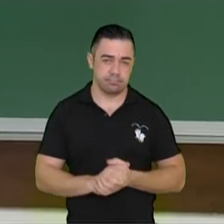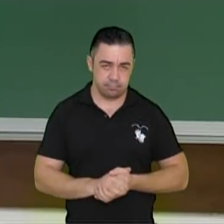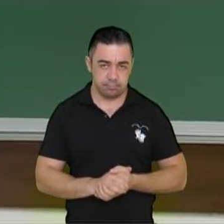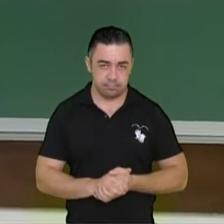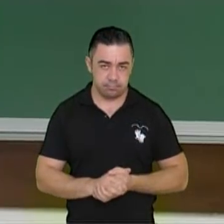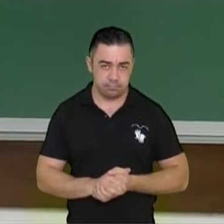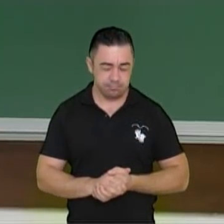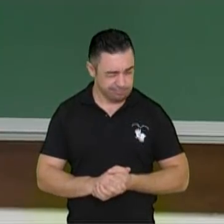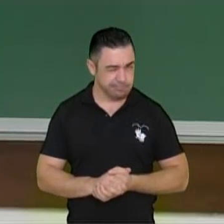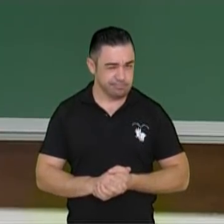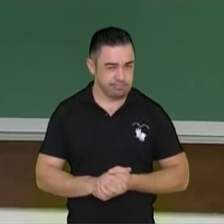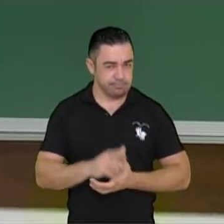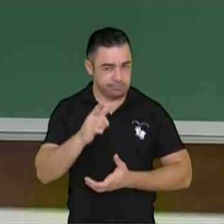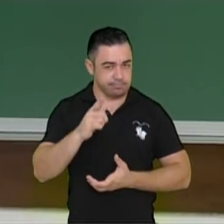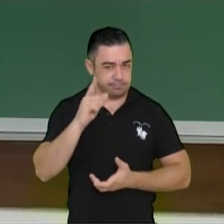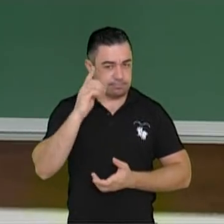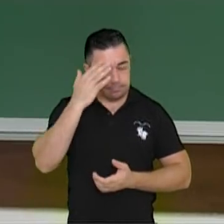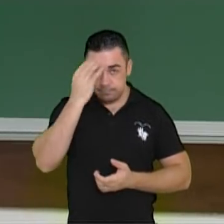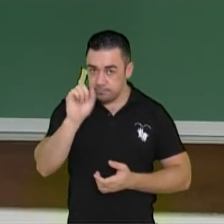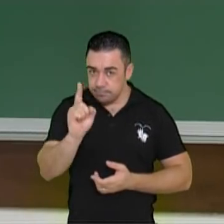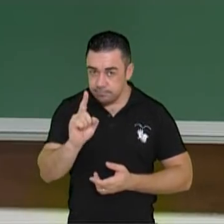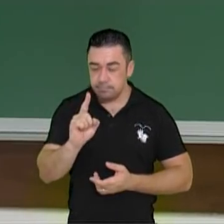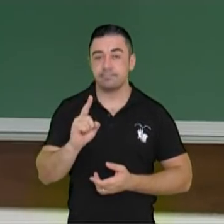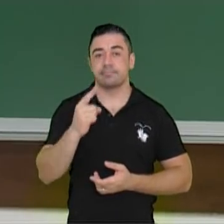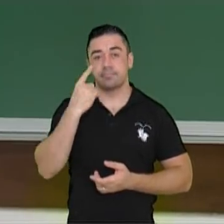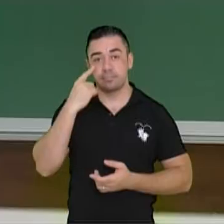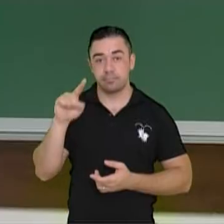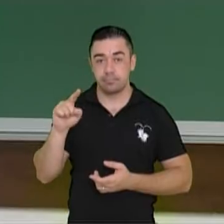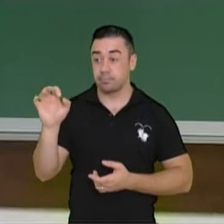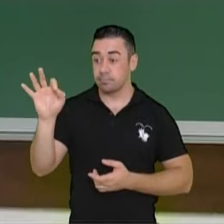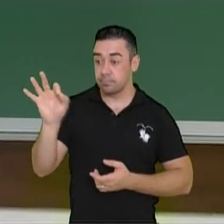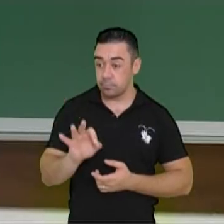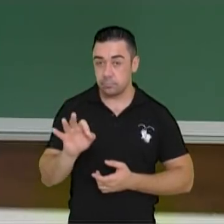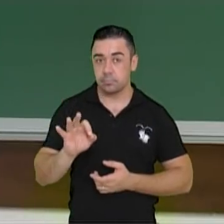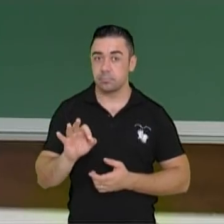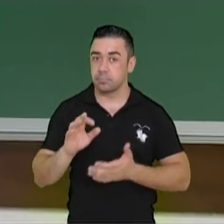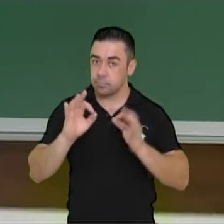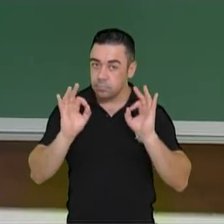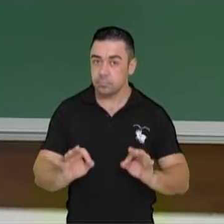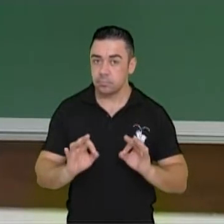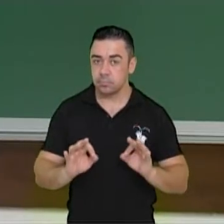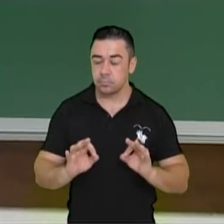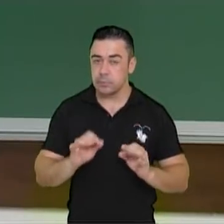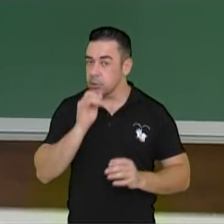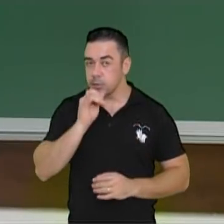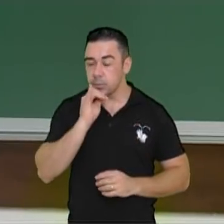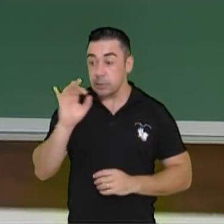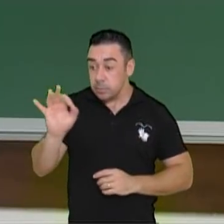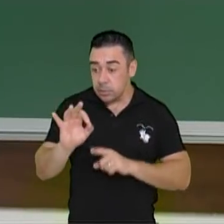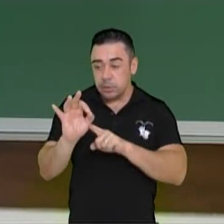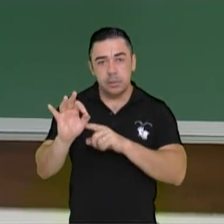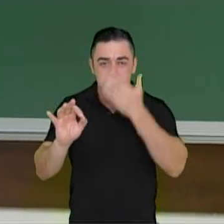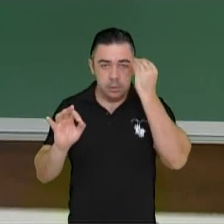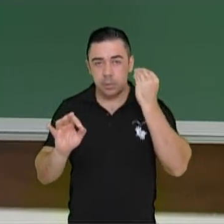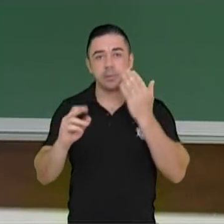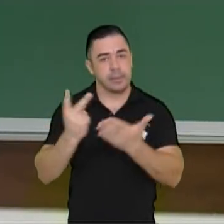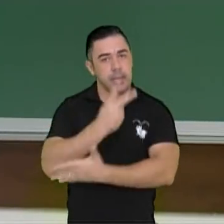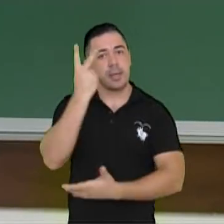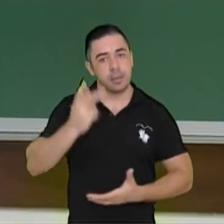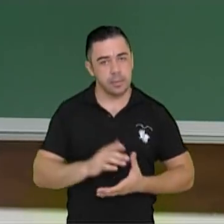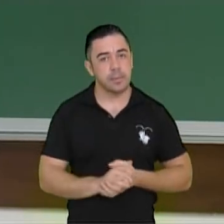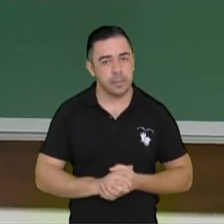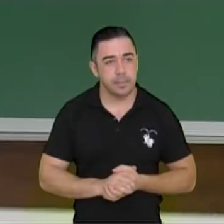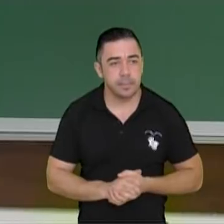5%. Não esquece, se você não colocar o símbolo do porcento, não é porcentagem, tá errado, tá